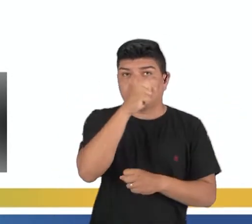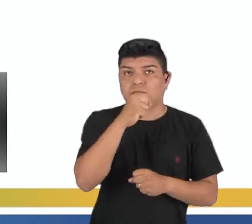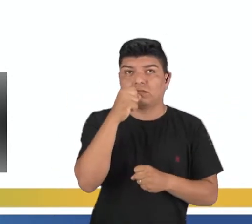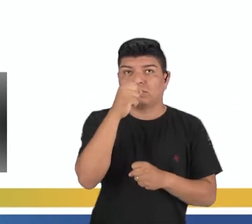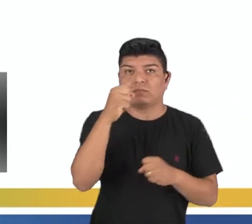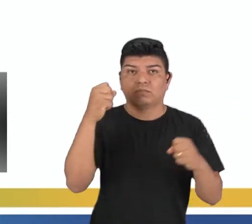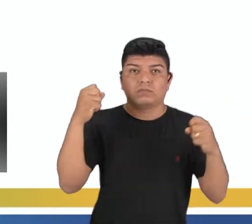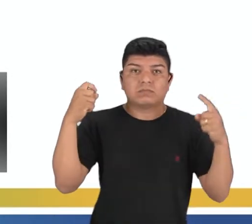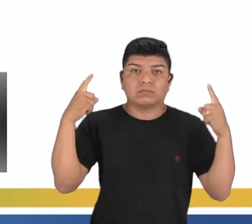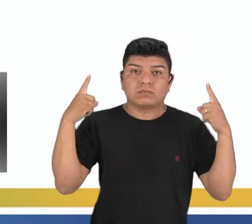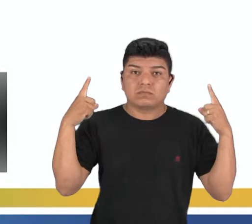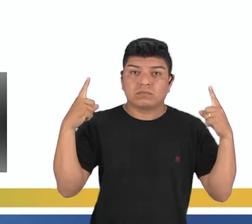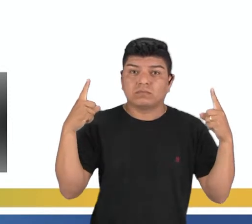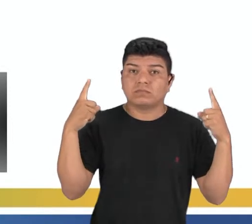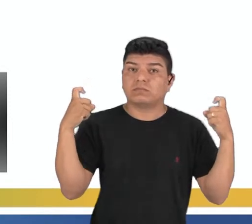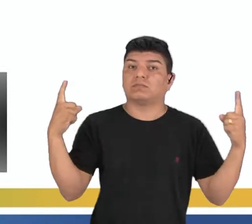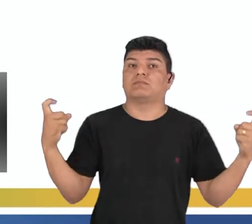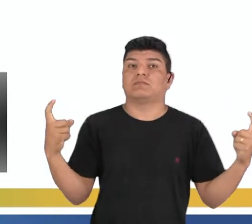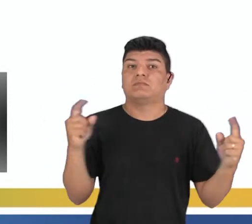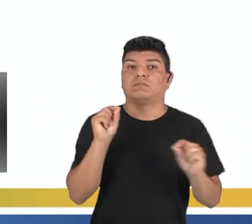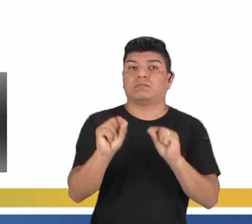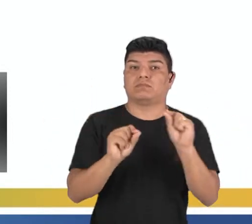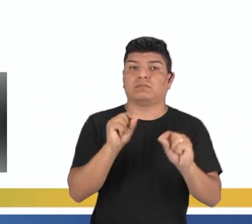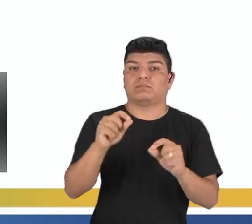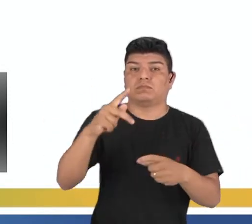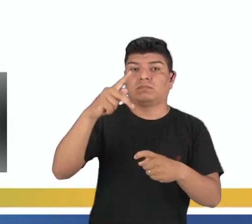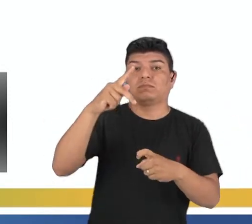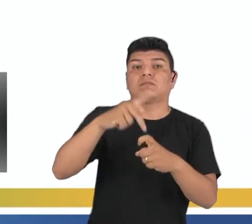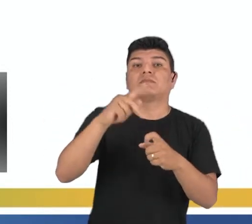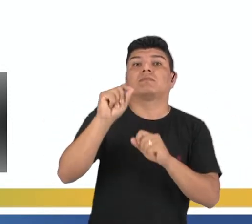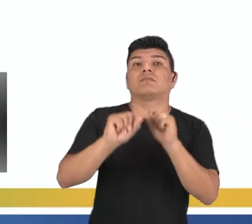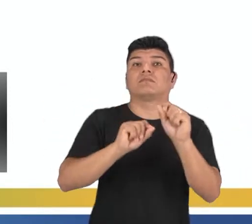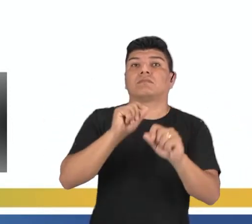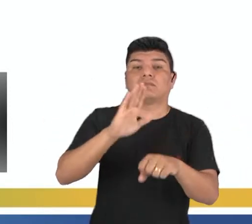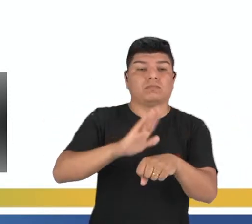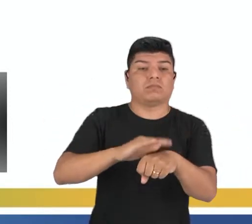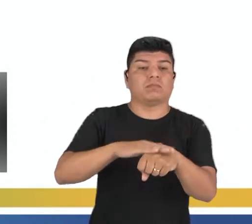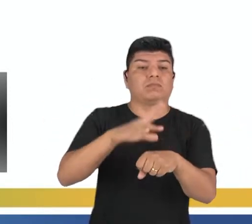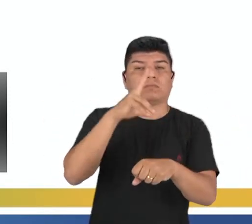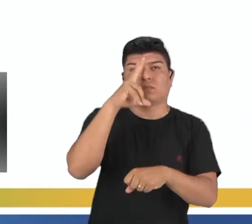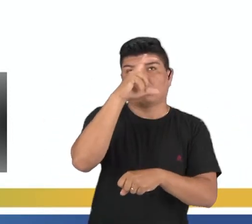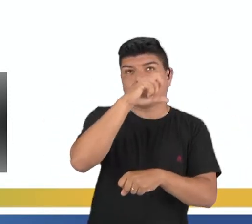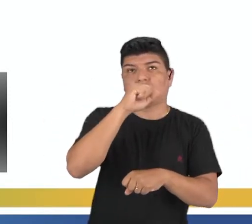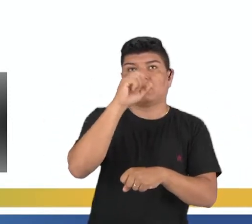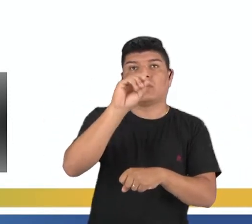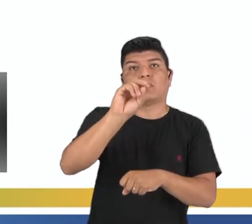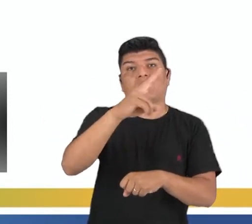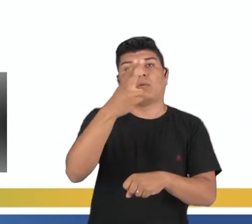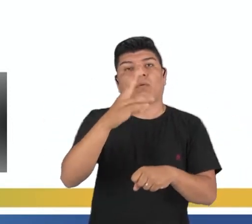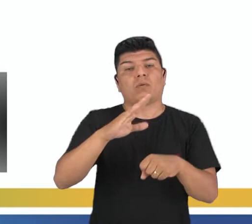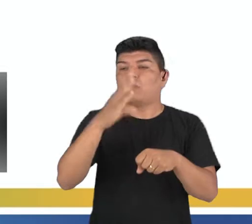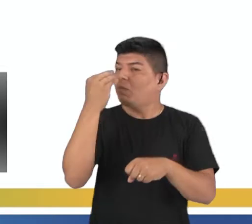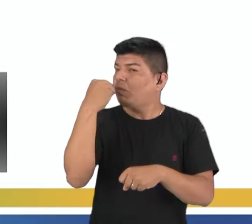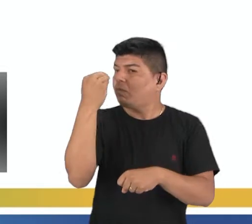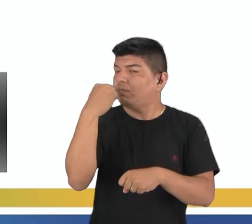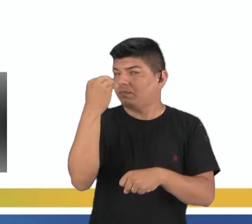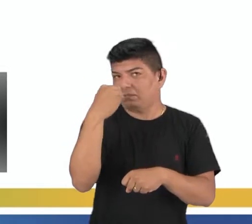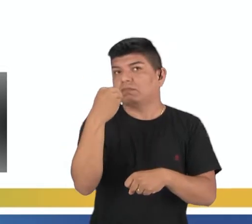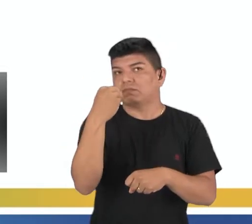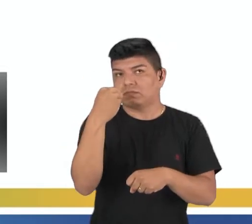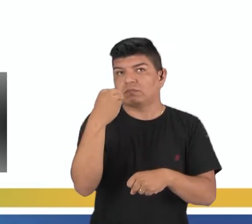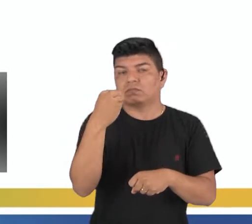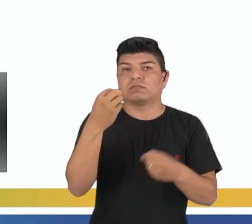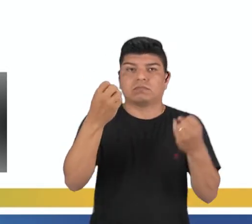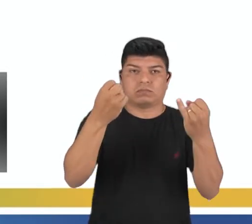intensidade do som, eu estou falando da propriedade de ser mais forte ou mais fraco. E quando